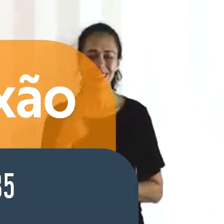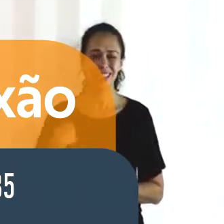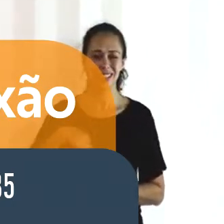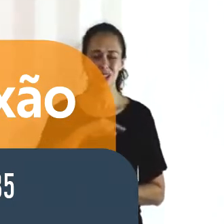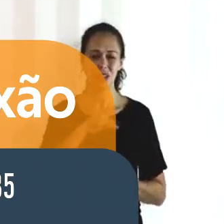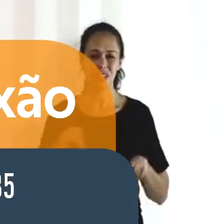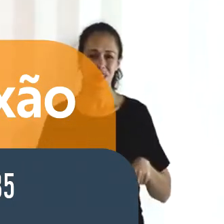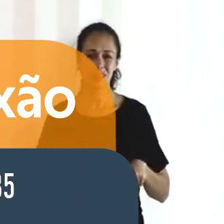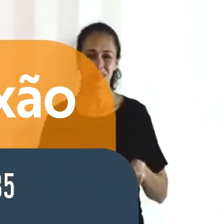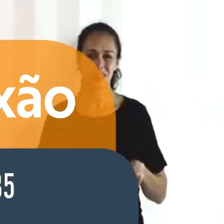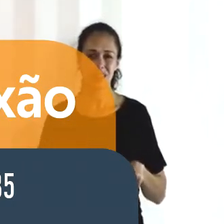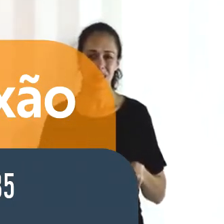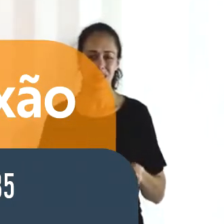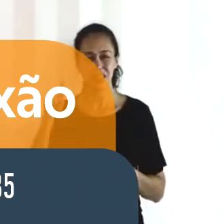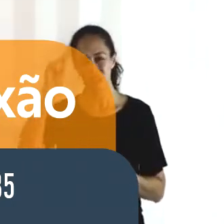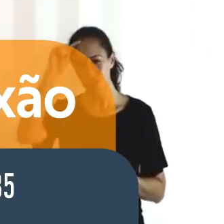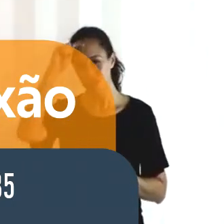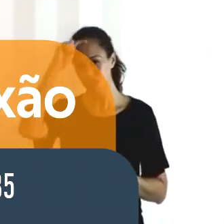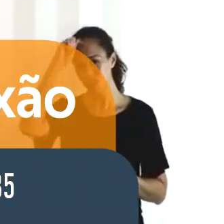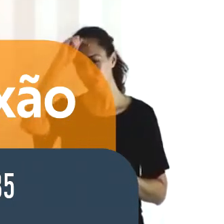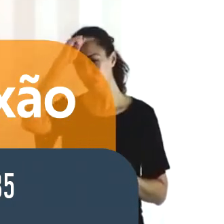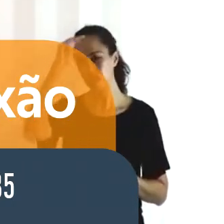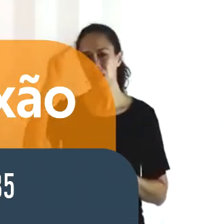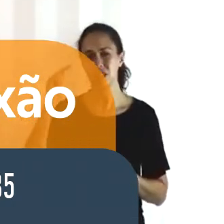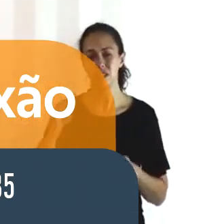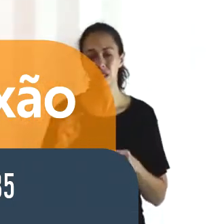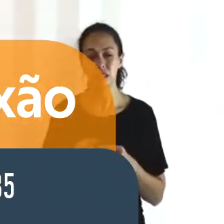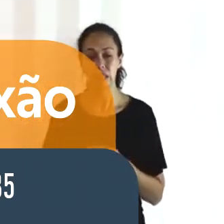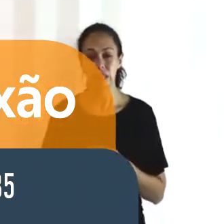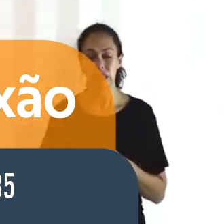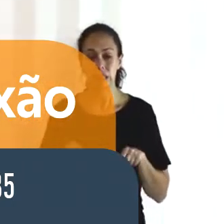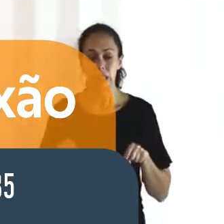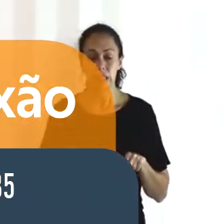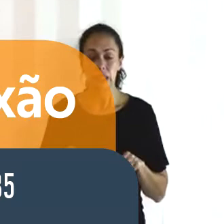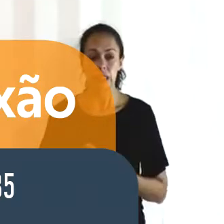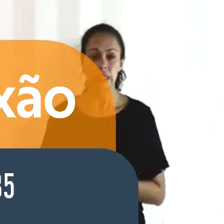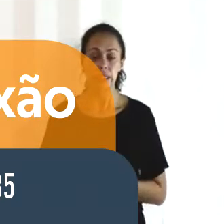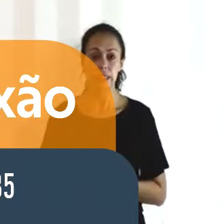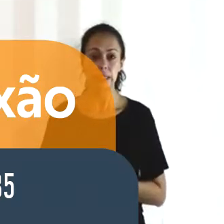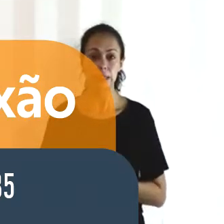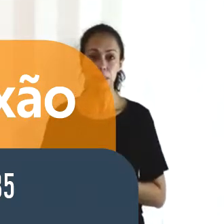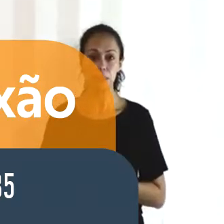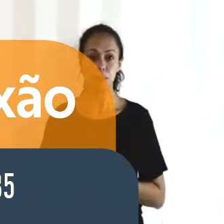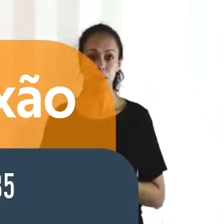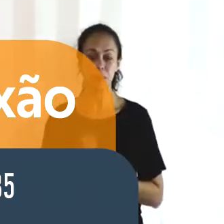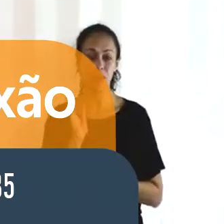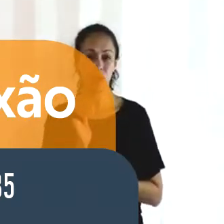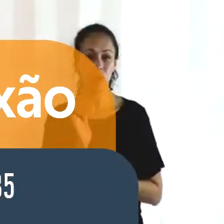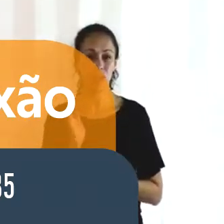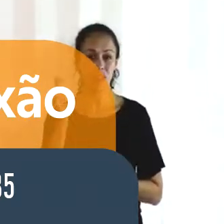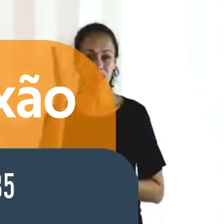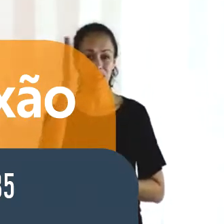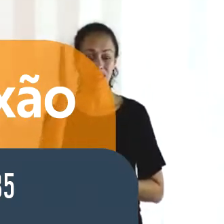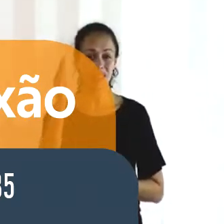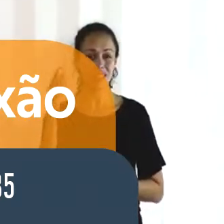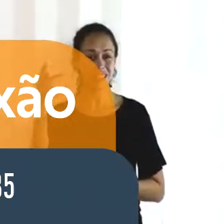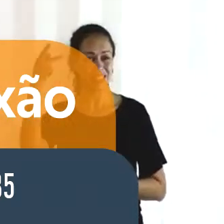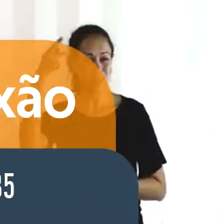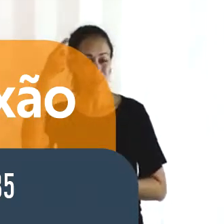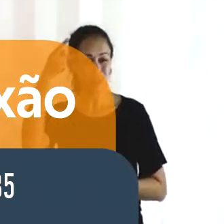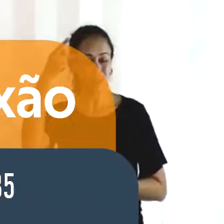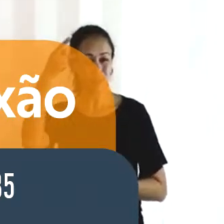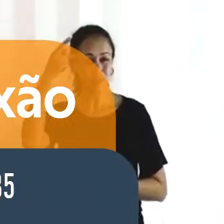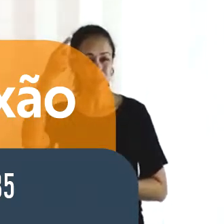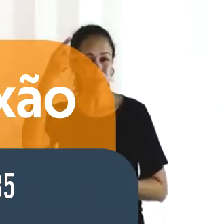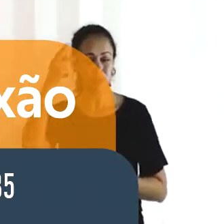e está no protocolo que os pregadores, oficiantes, o façam com o uso de máscaras, e então eu